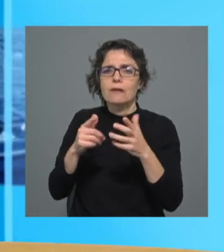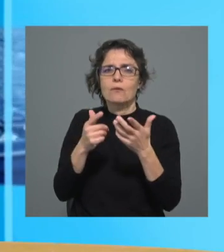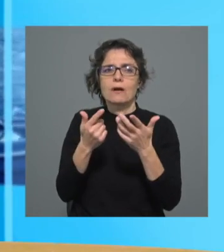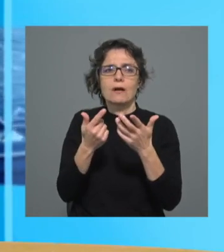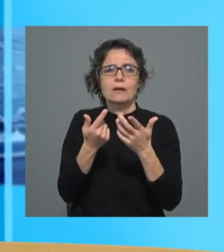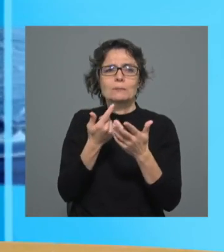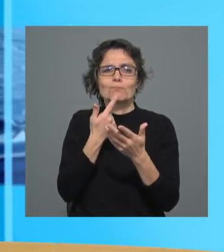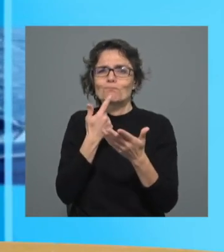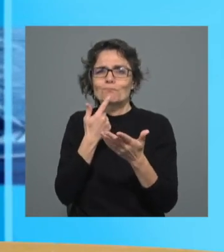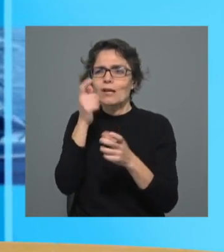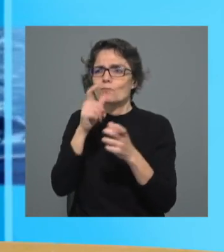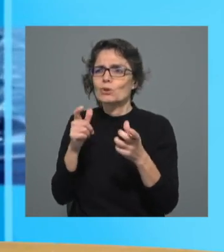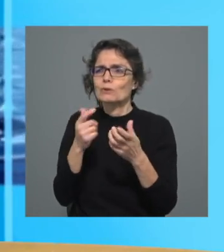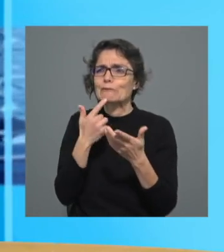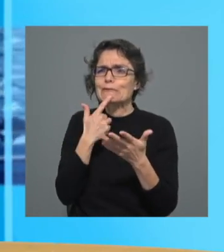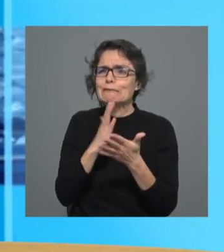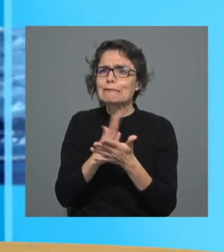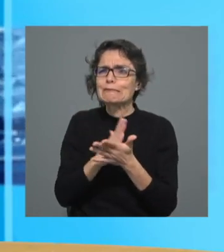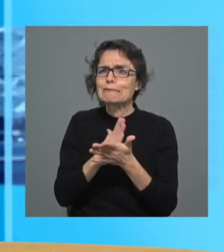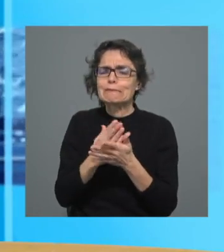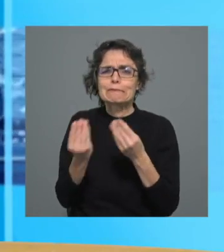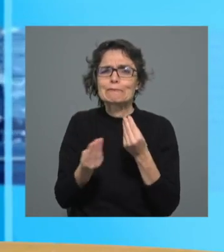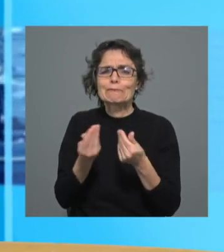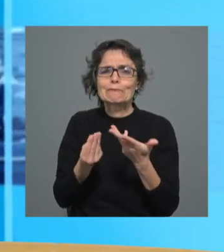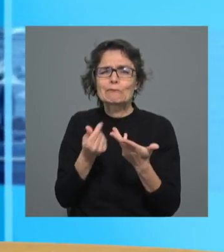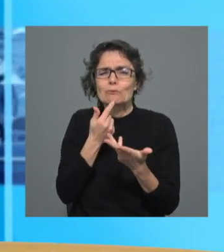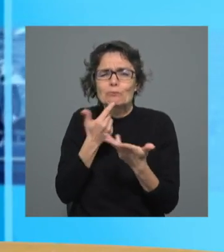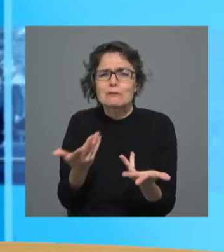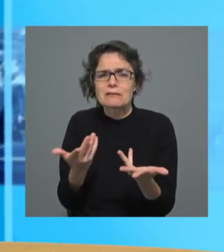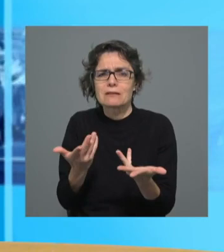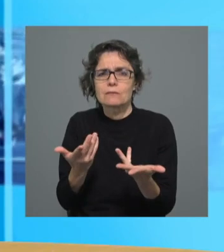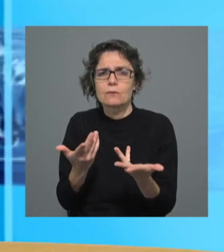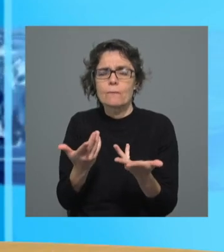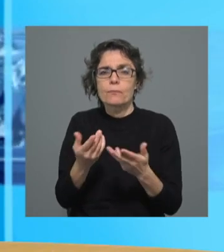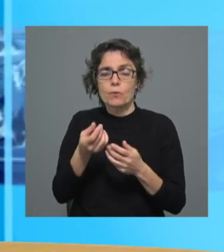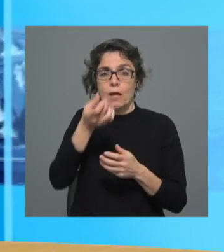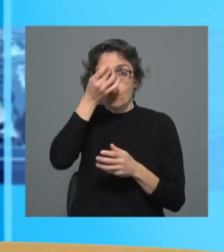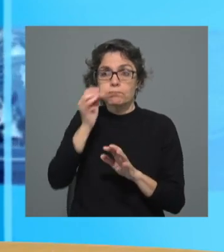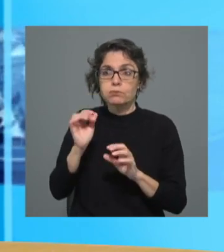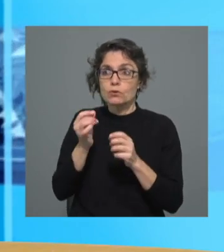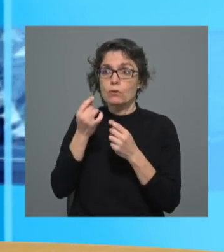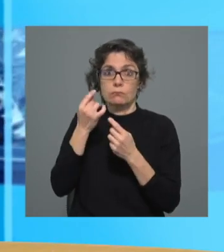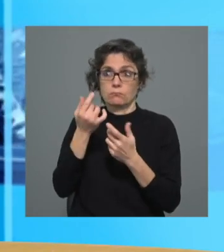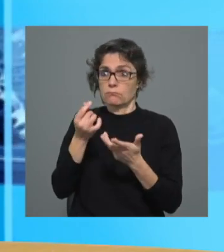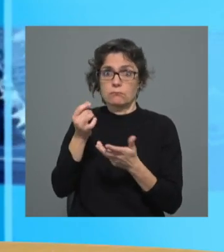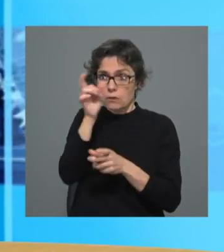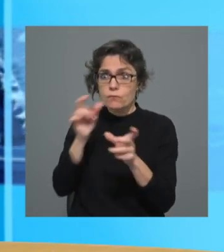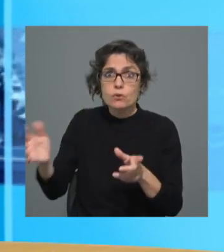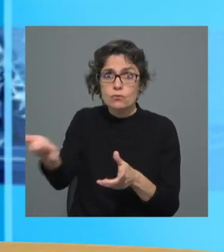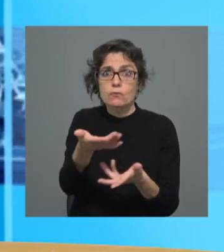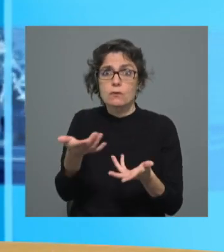acabaram por prestar um serviço incompleto, por assim dizer, à opinião pública. Nós estamos a falar para